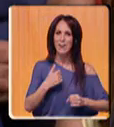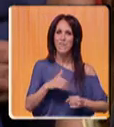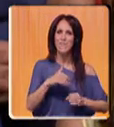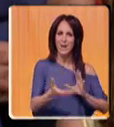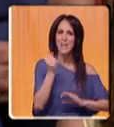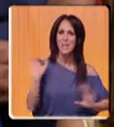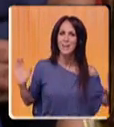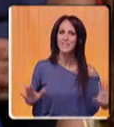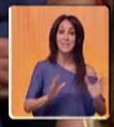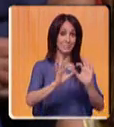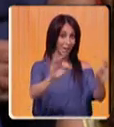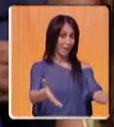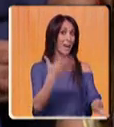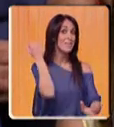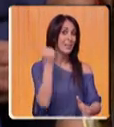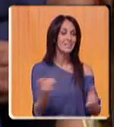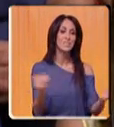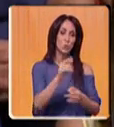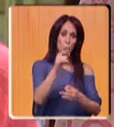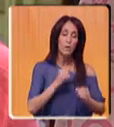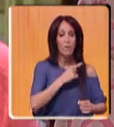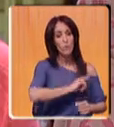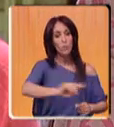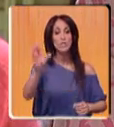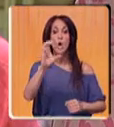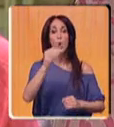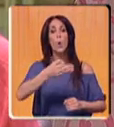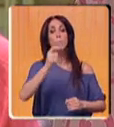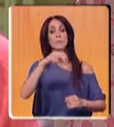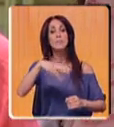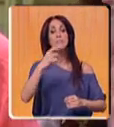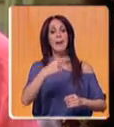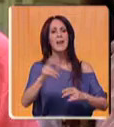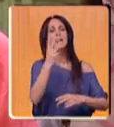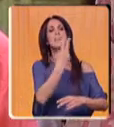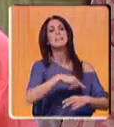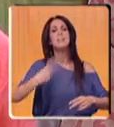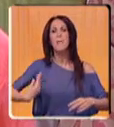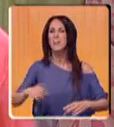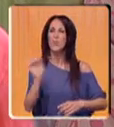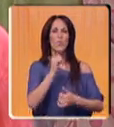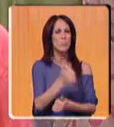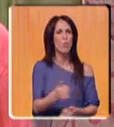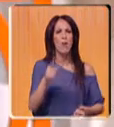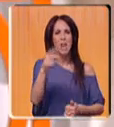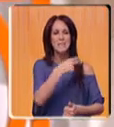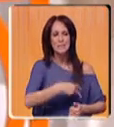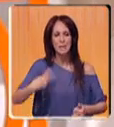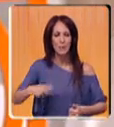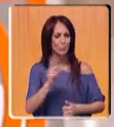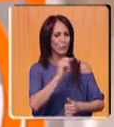iria acontecer, como aconteceu. Aconteceu, lá foste tu para Copenhague, na Dinamarca, onde as coisas não correram bem. Não, a